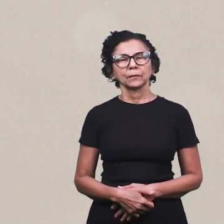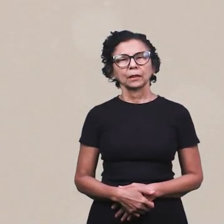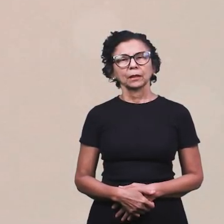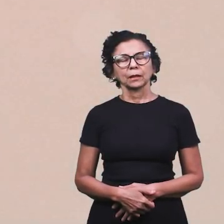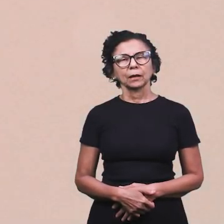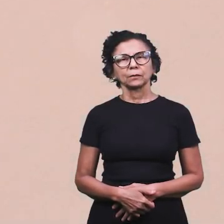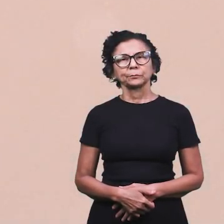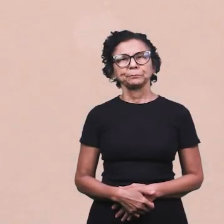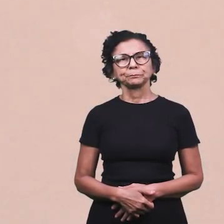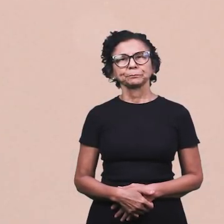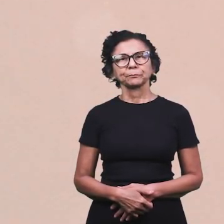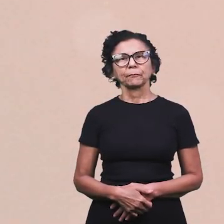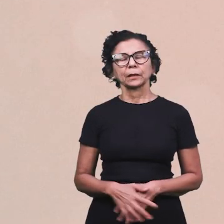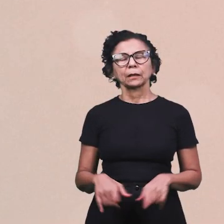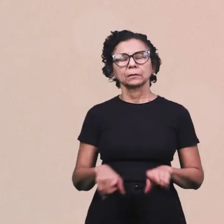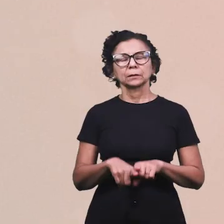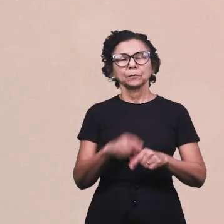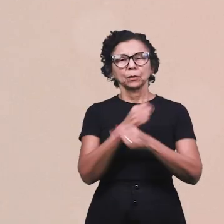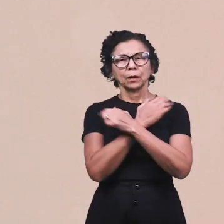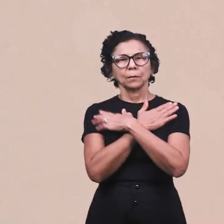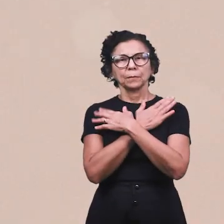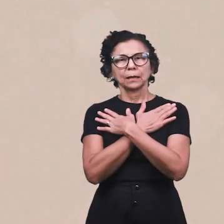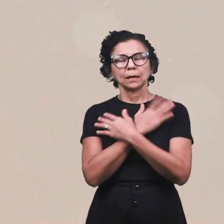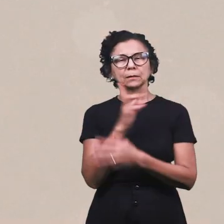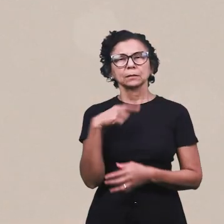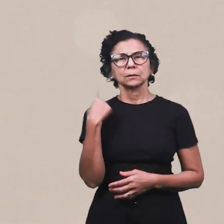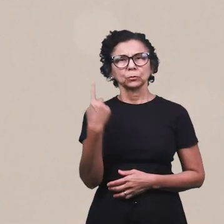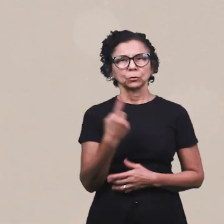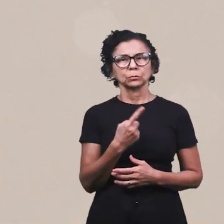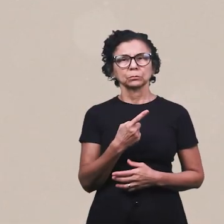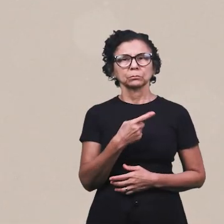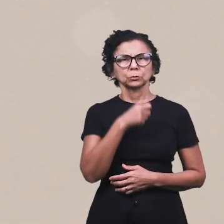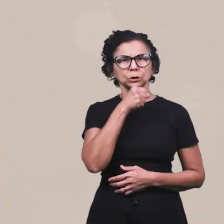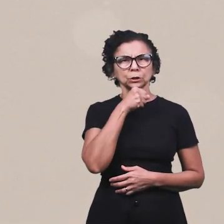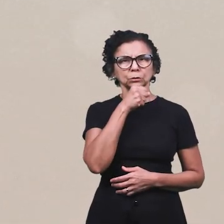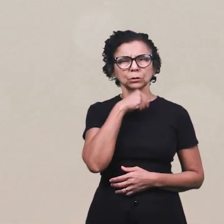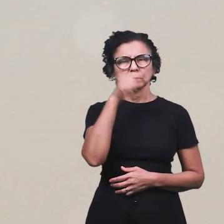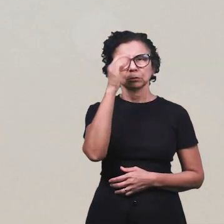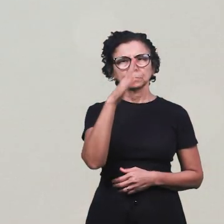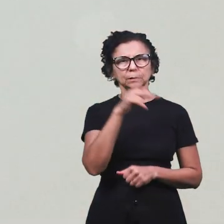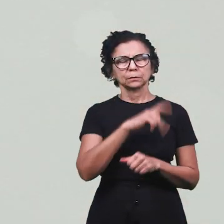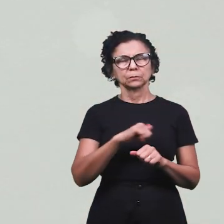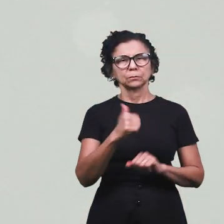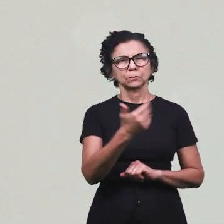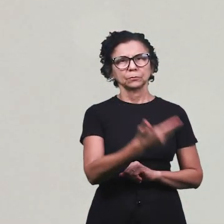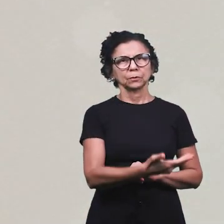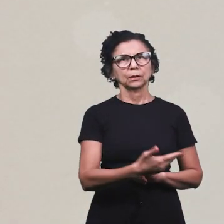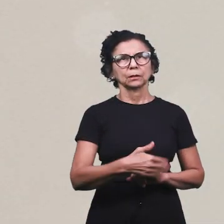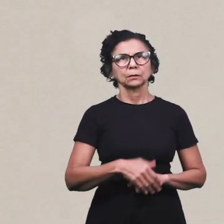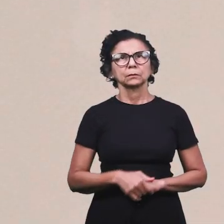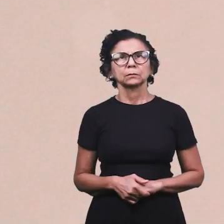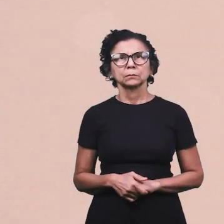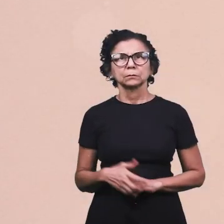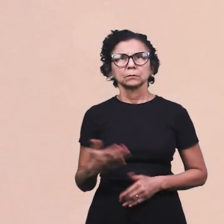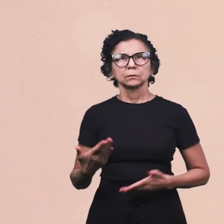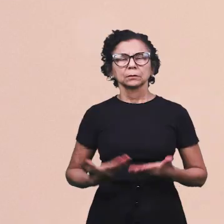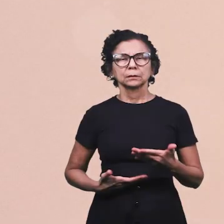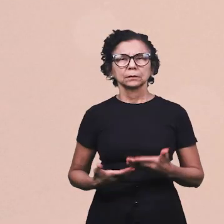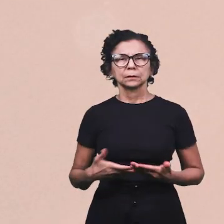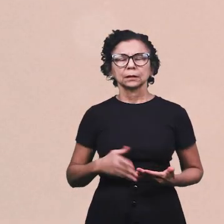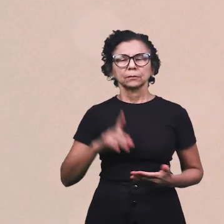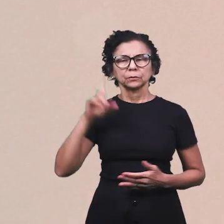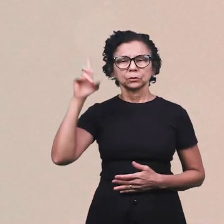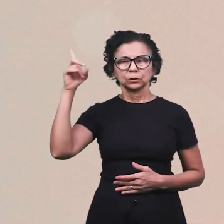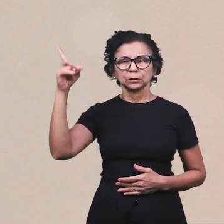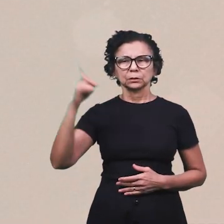irmãos idosos da igreja em toda parte, no Brasil, no exterior, pois são servos